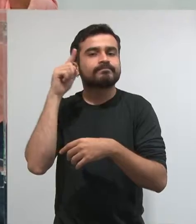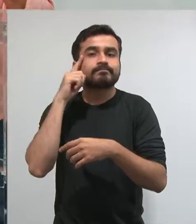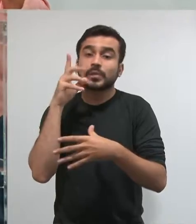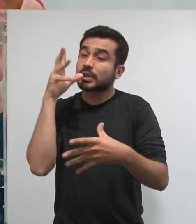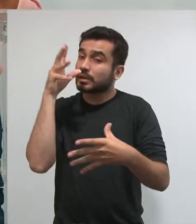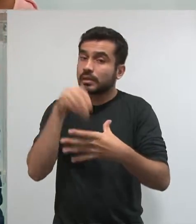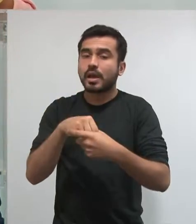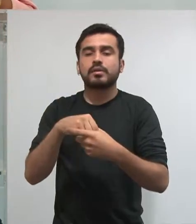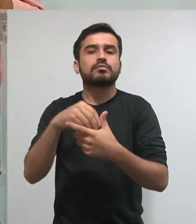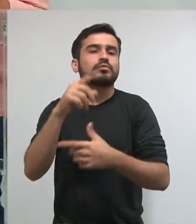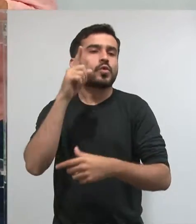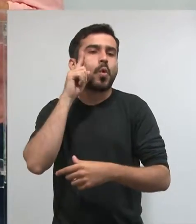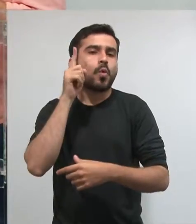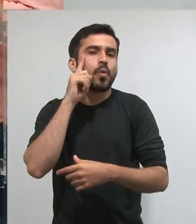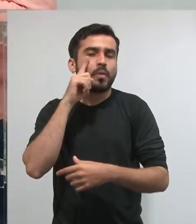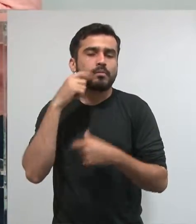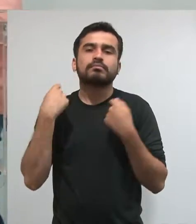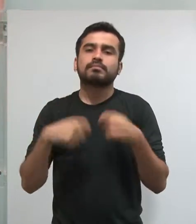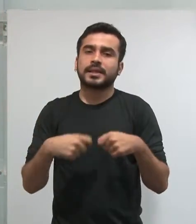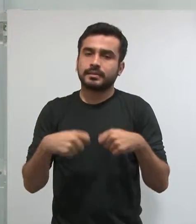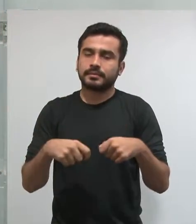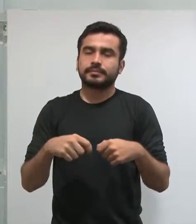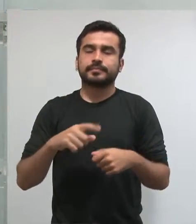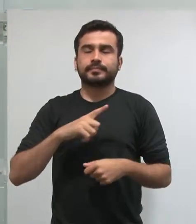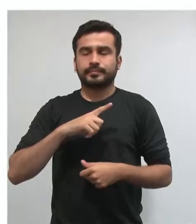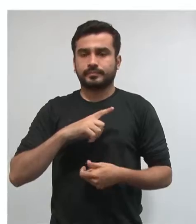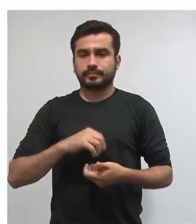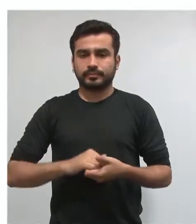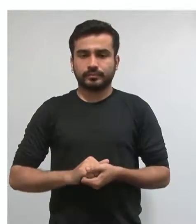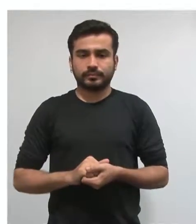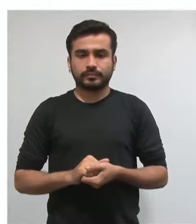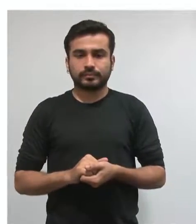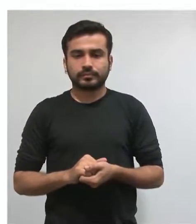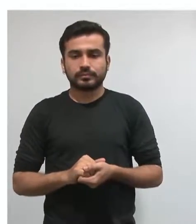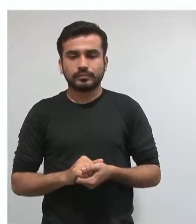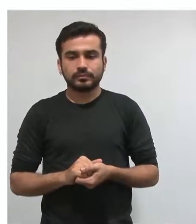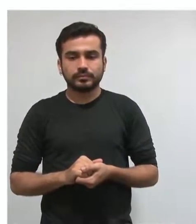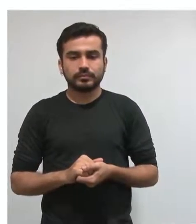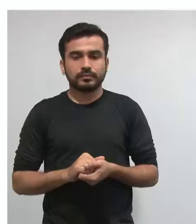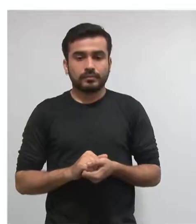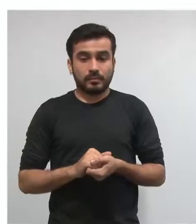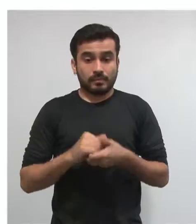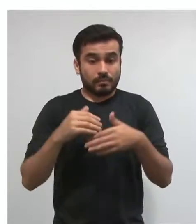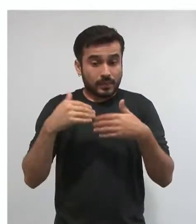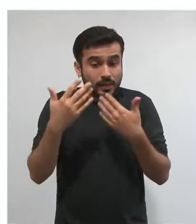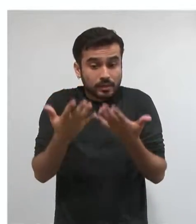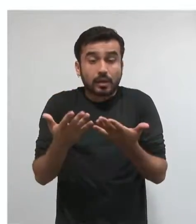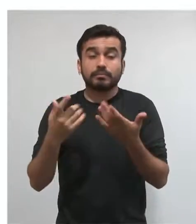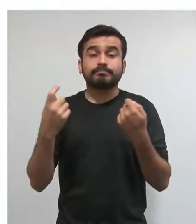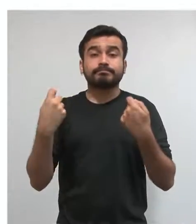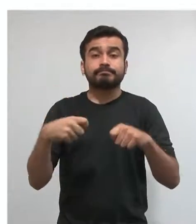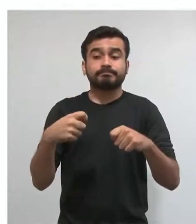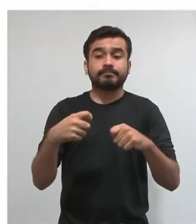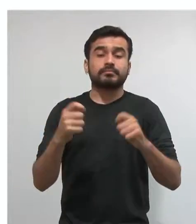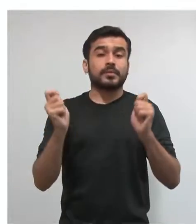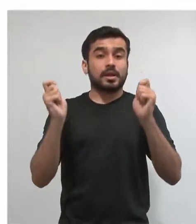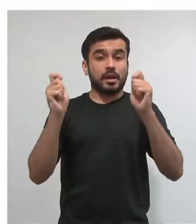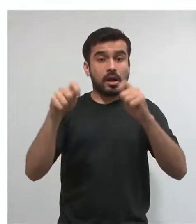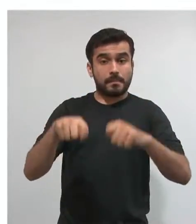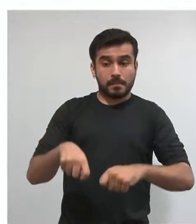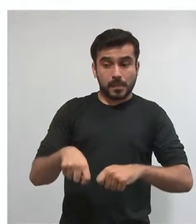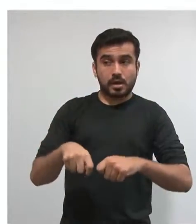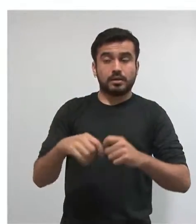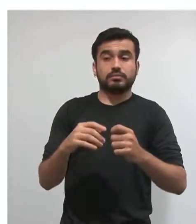do dia a dia da ação governamental, ok? Então, a atividade de monitoramento ele deve ser capaz de realizar-se de